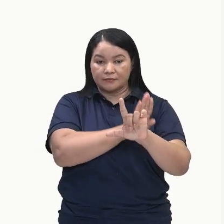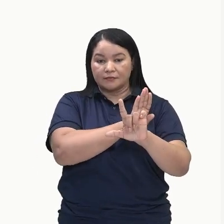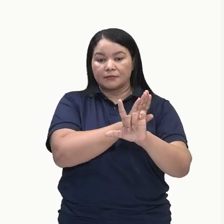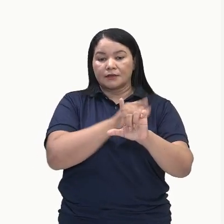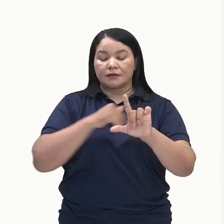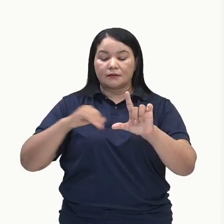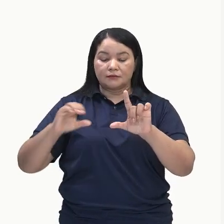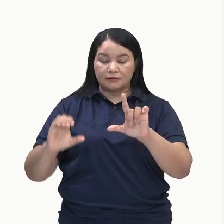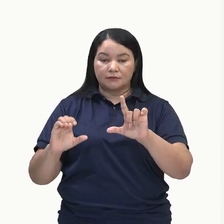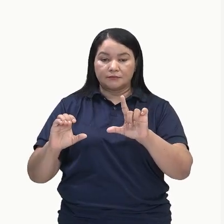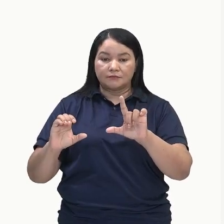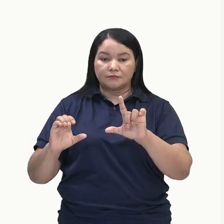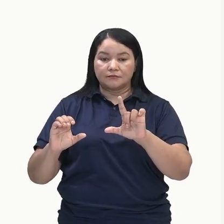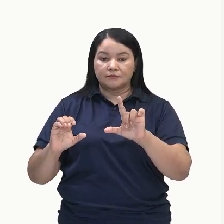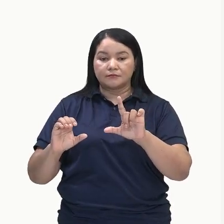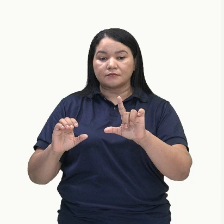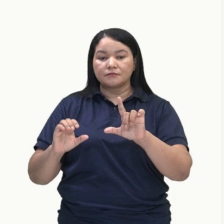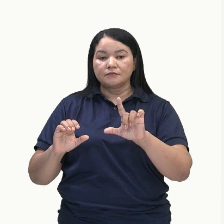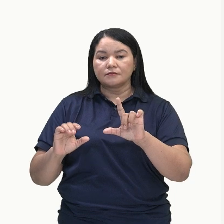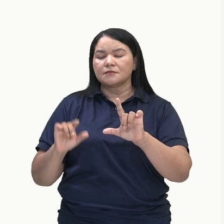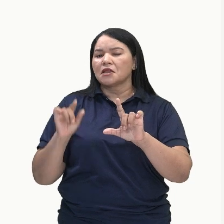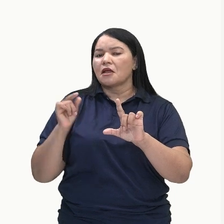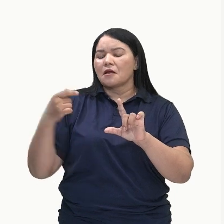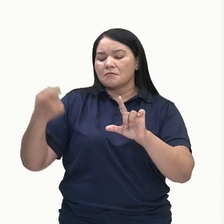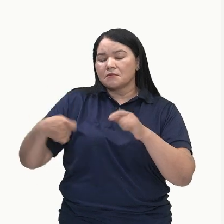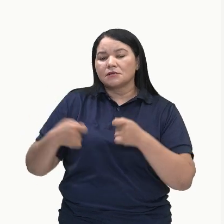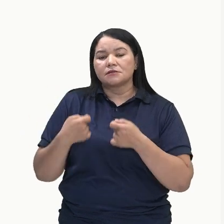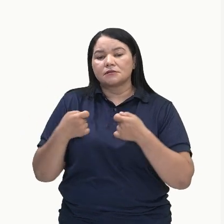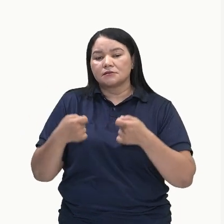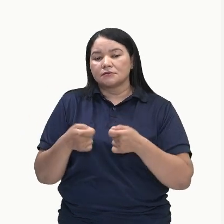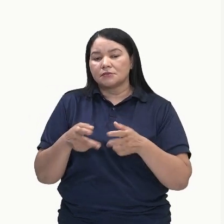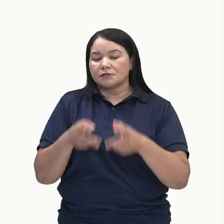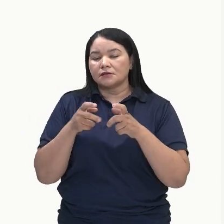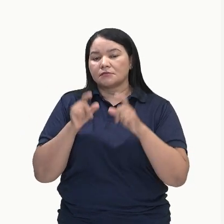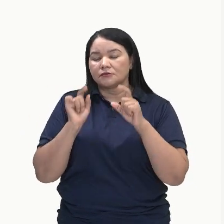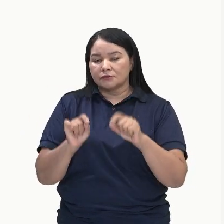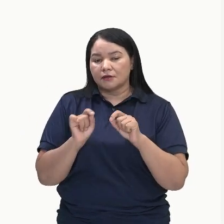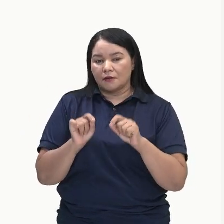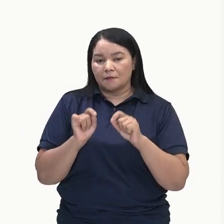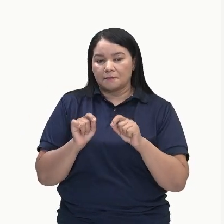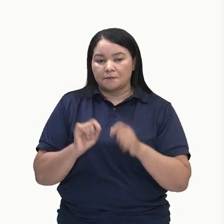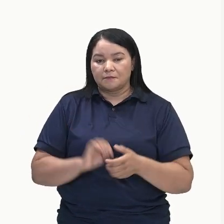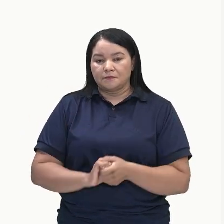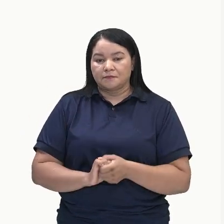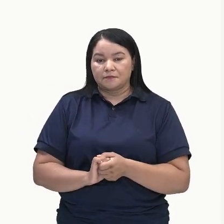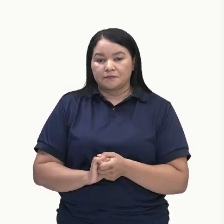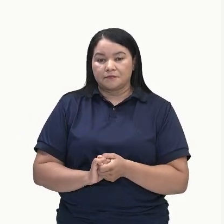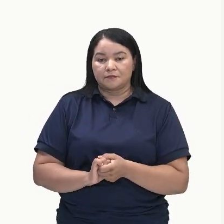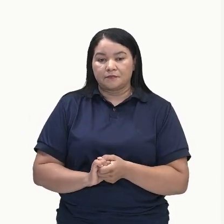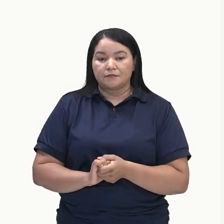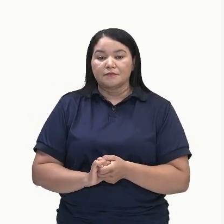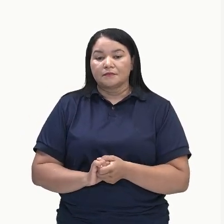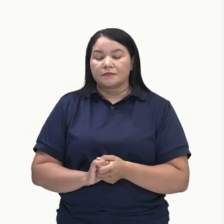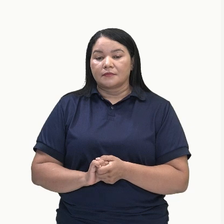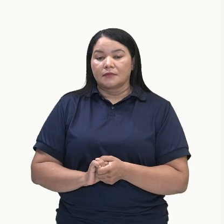este de C. O que é que eu percebo? Eu percebo aqui o